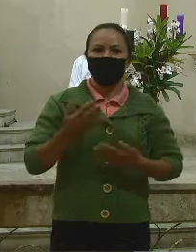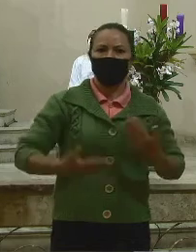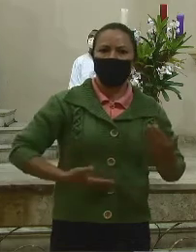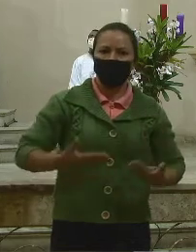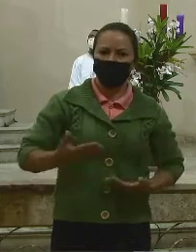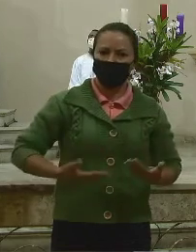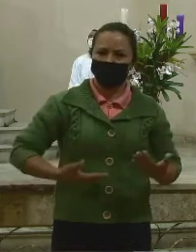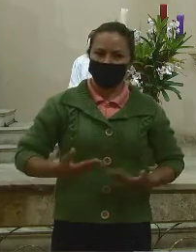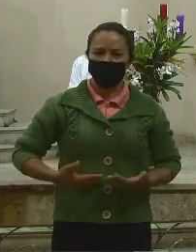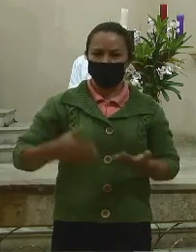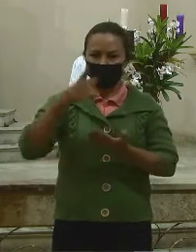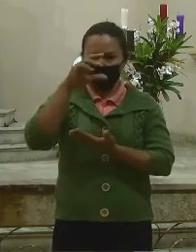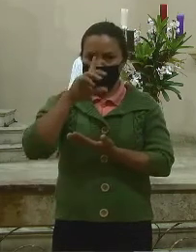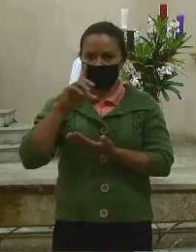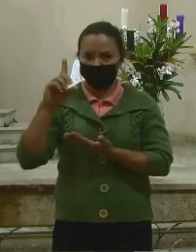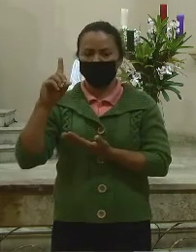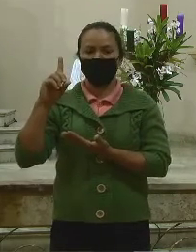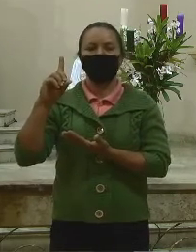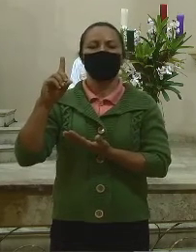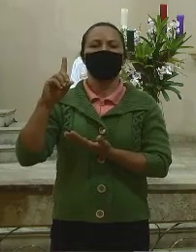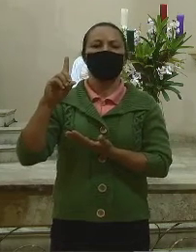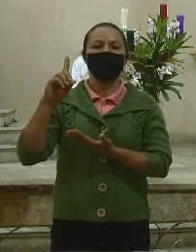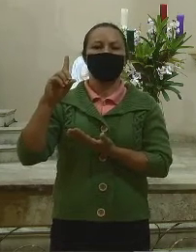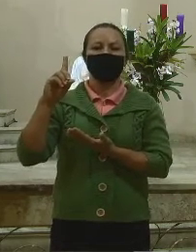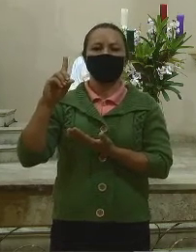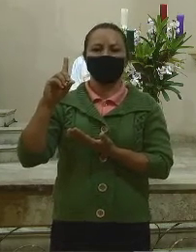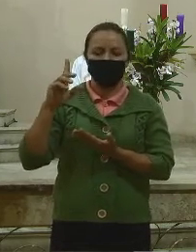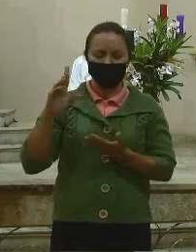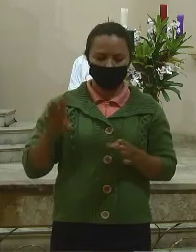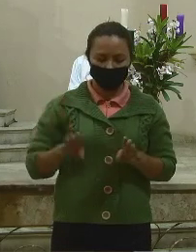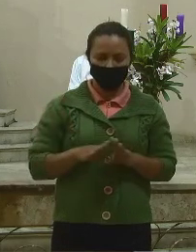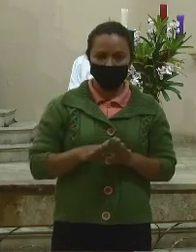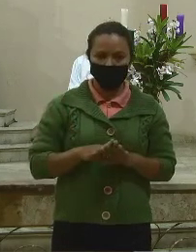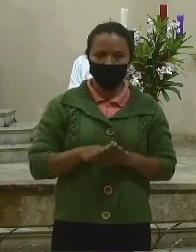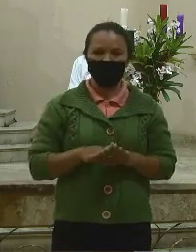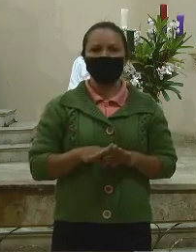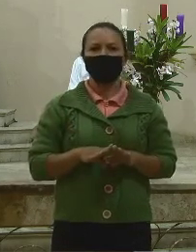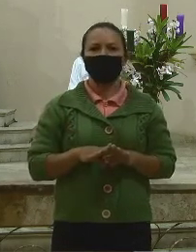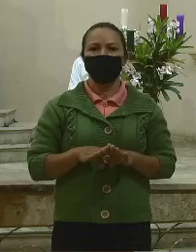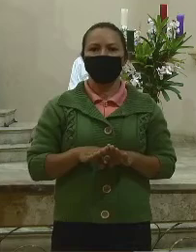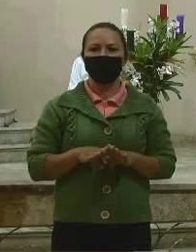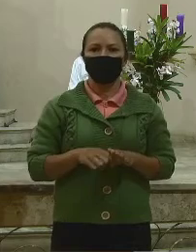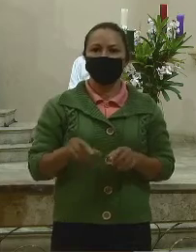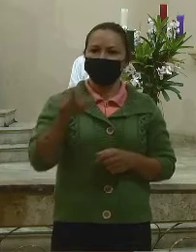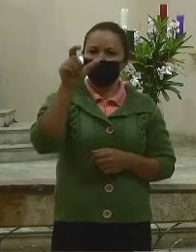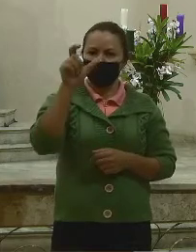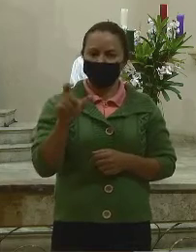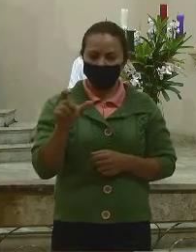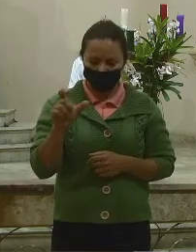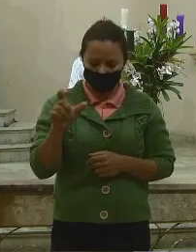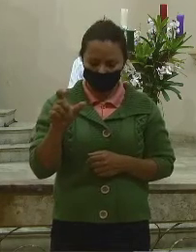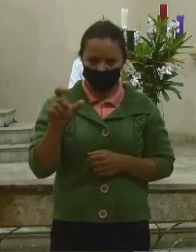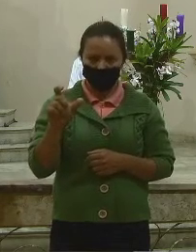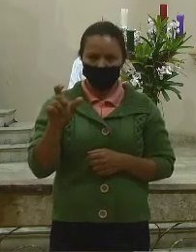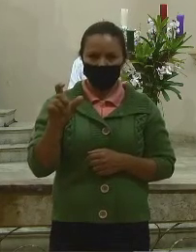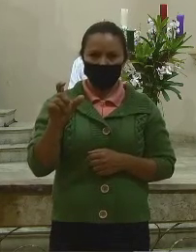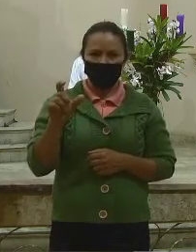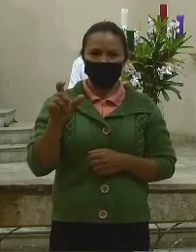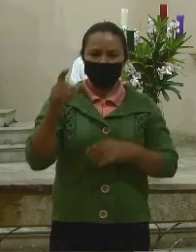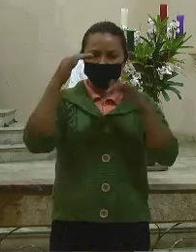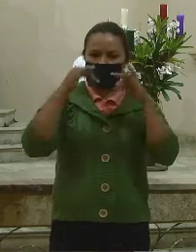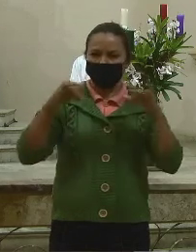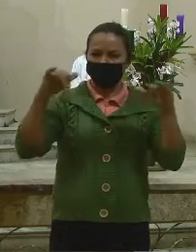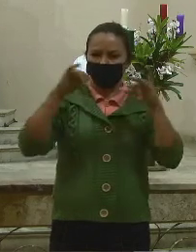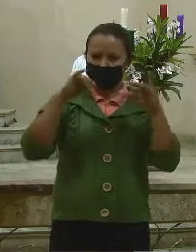do Cristo, agindo assim em persona Christi. É um homem querigmático do anúncio e da